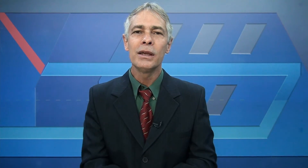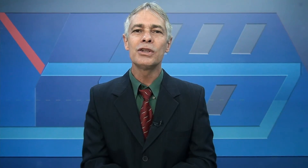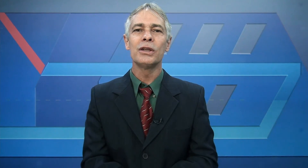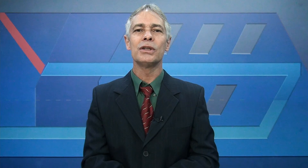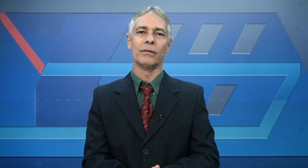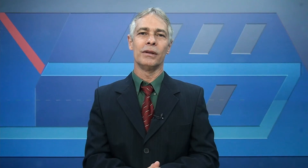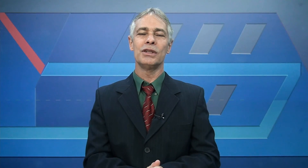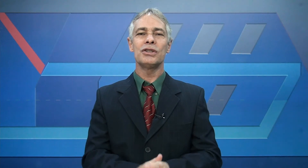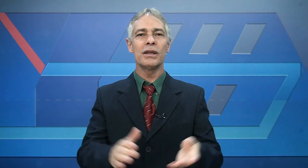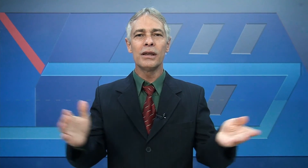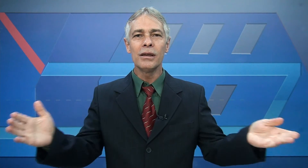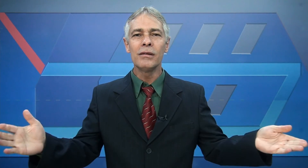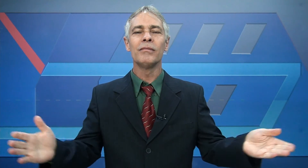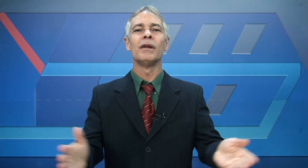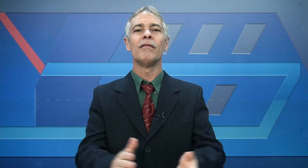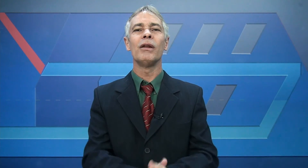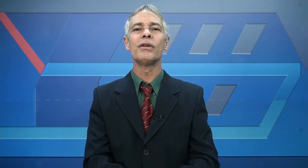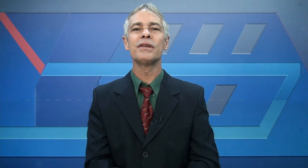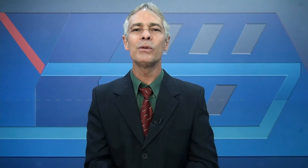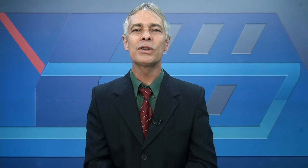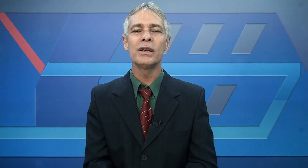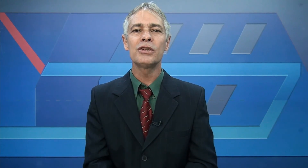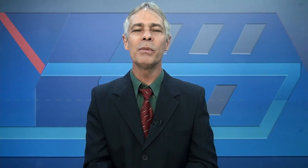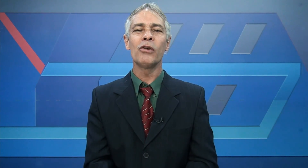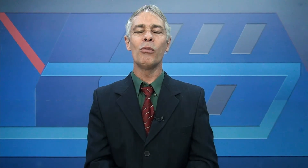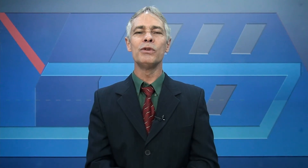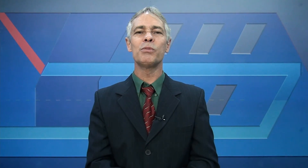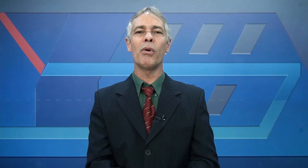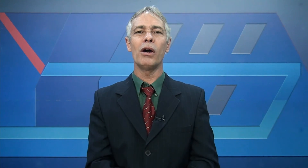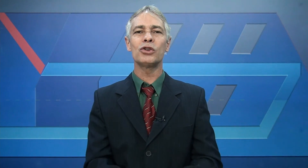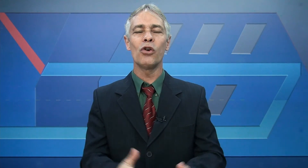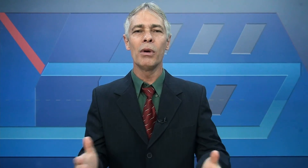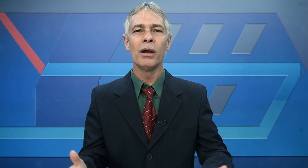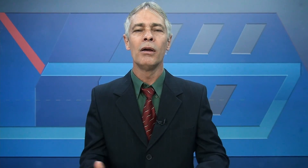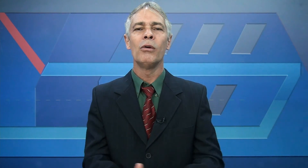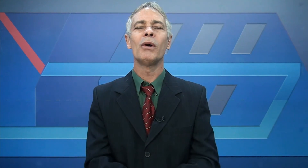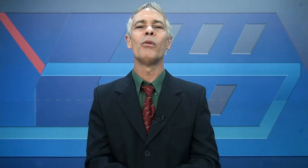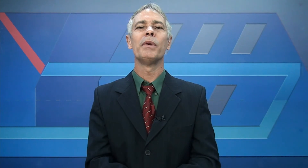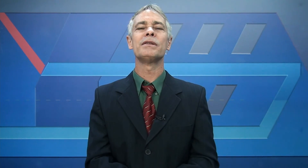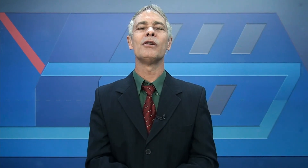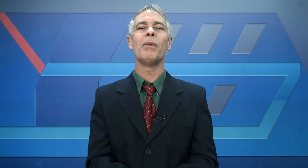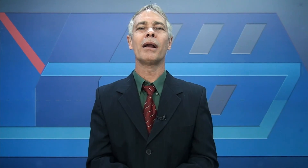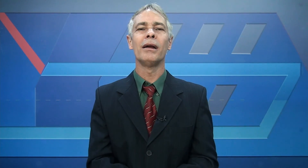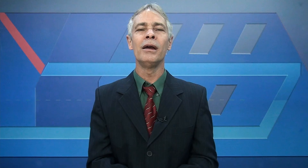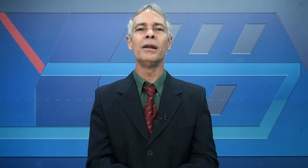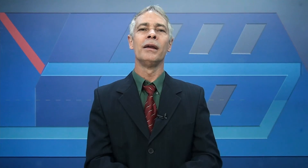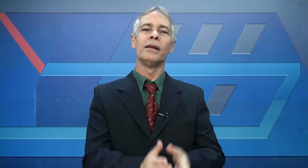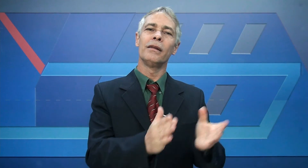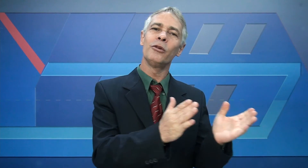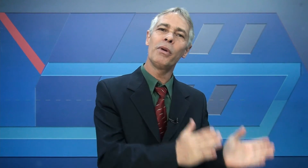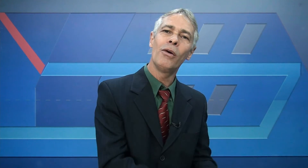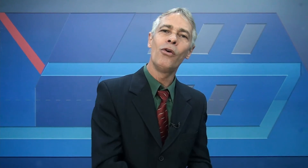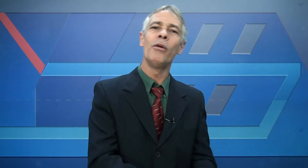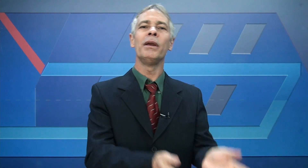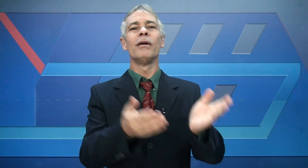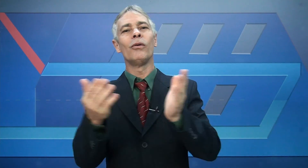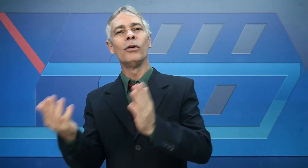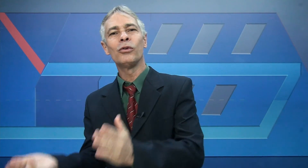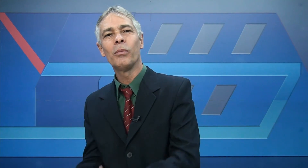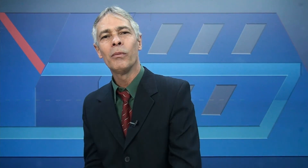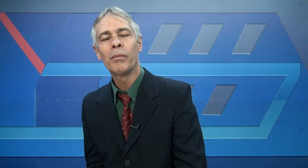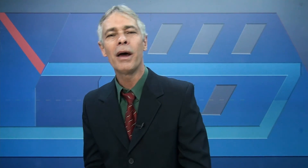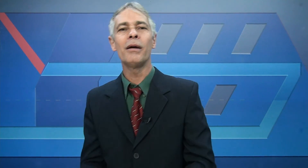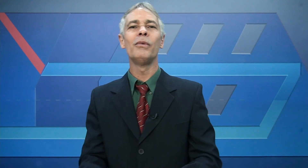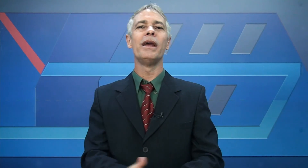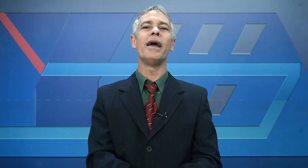isso aí, gente. A gente tem que valorizar o skate também como um esporte, como uma competição bacana, tanto para homem